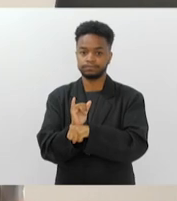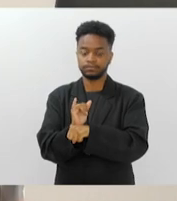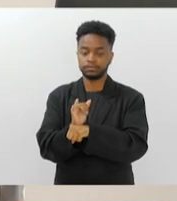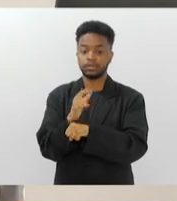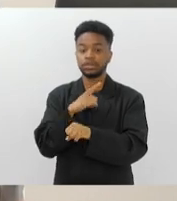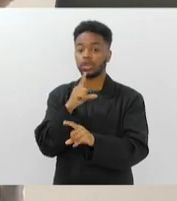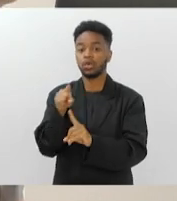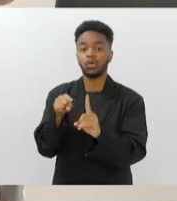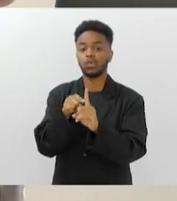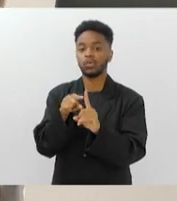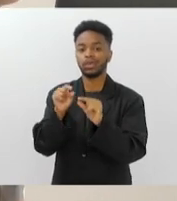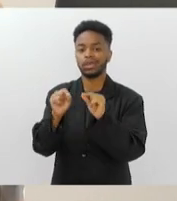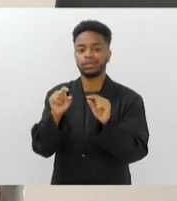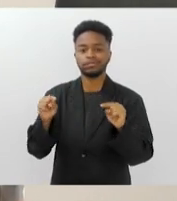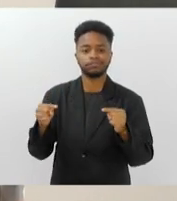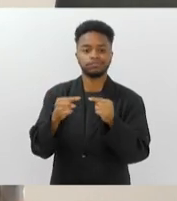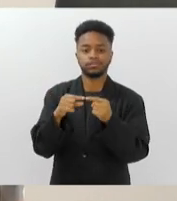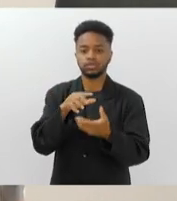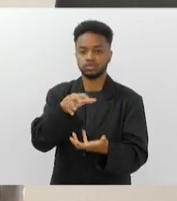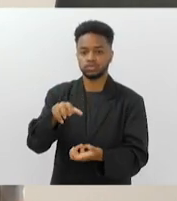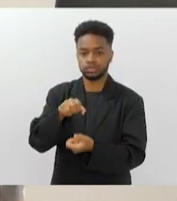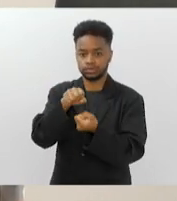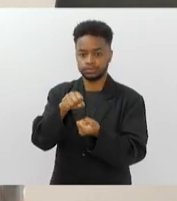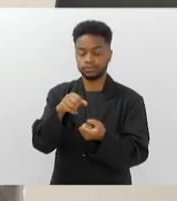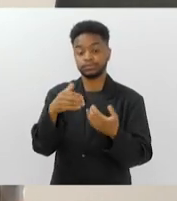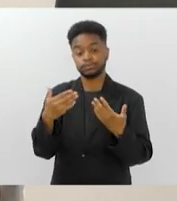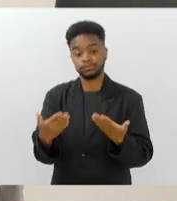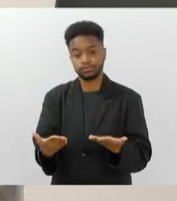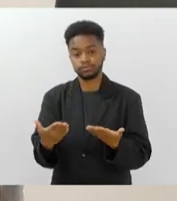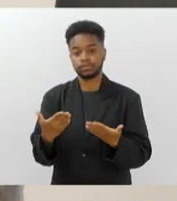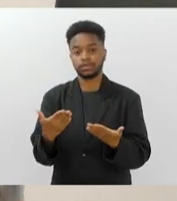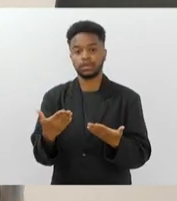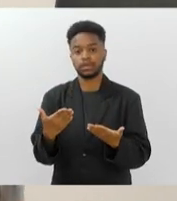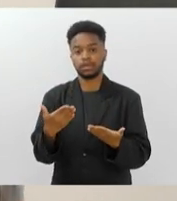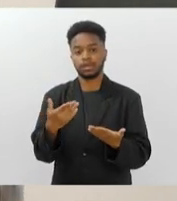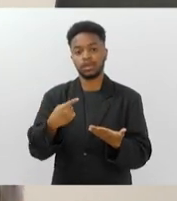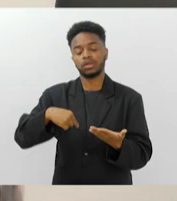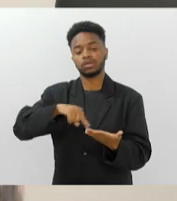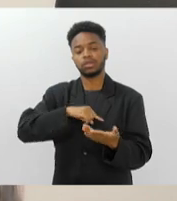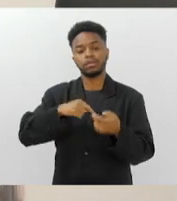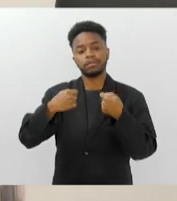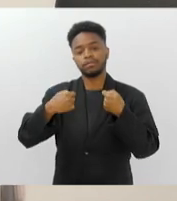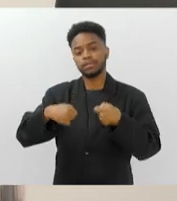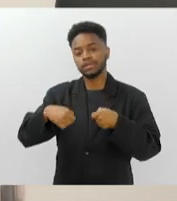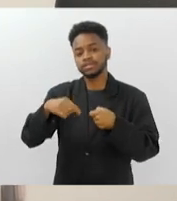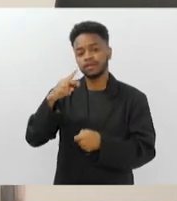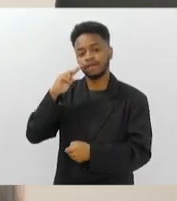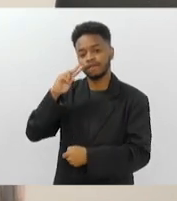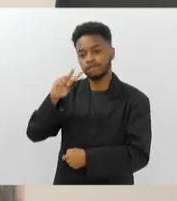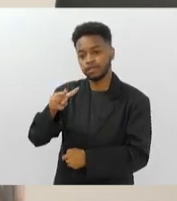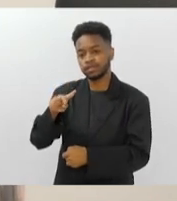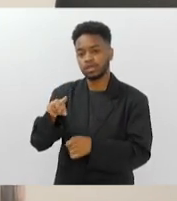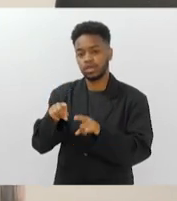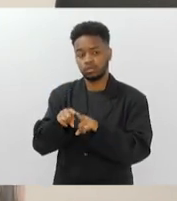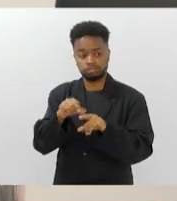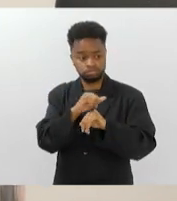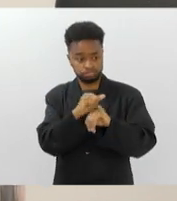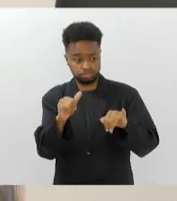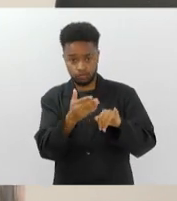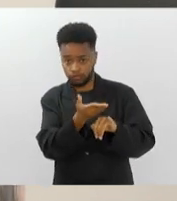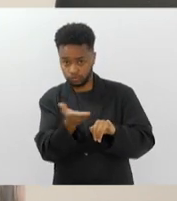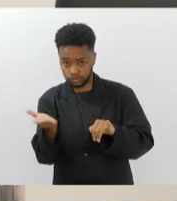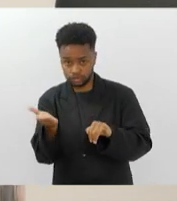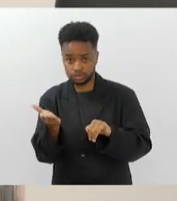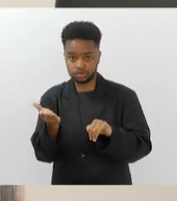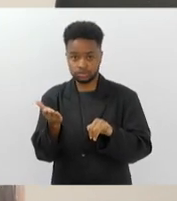objetivos sustentáveis Então a gente tem que olhar e aí tô falando pra senhora e para